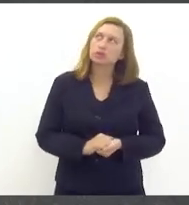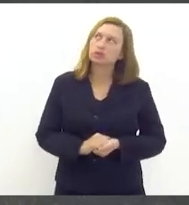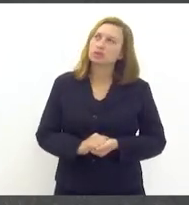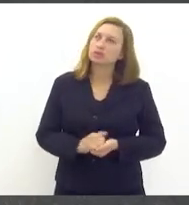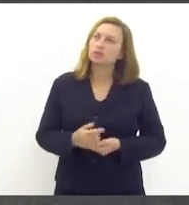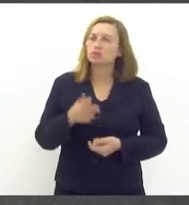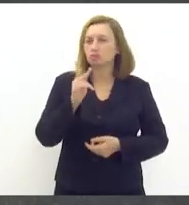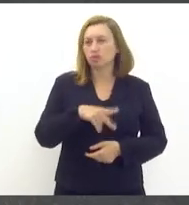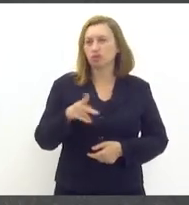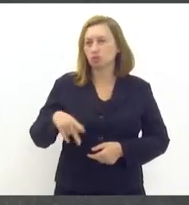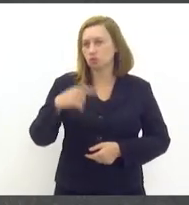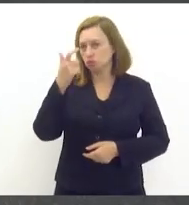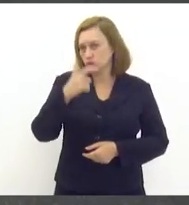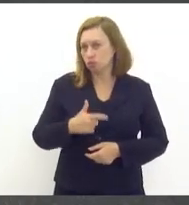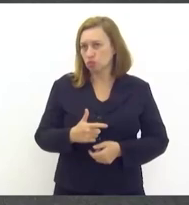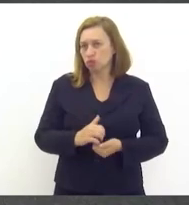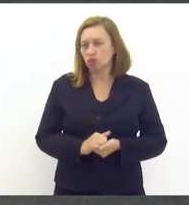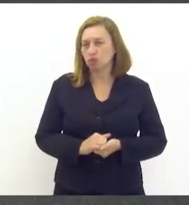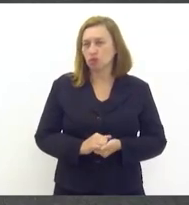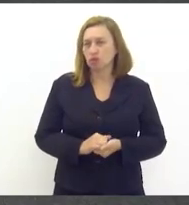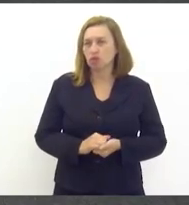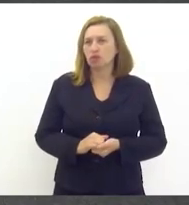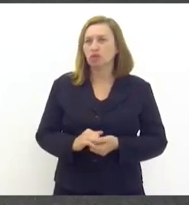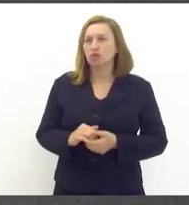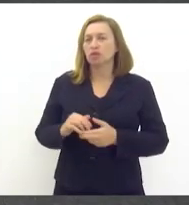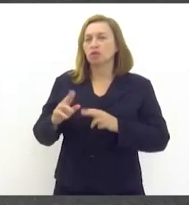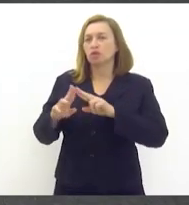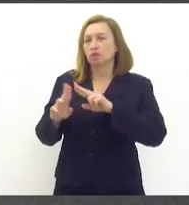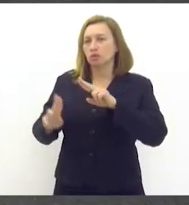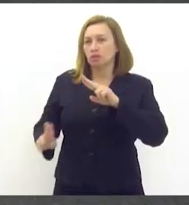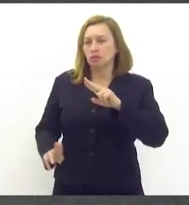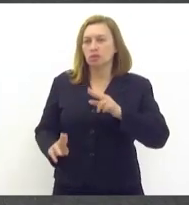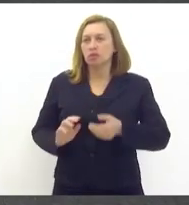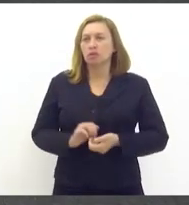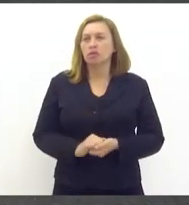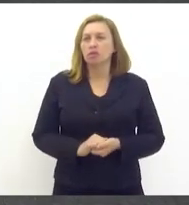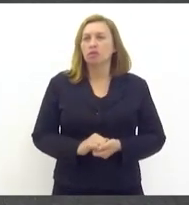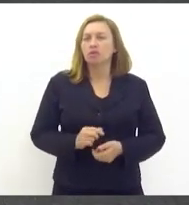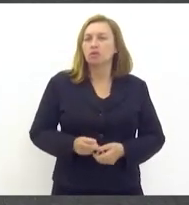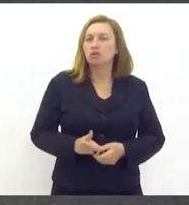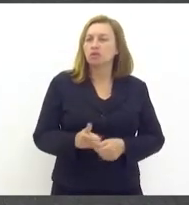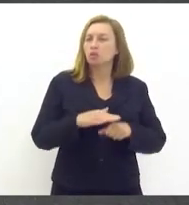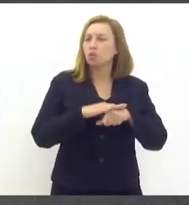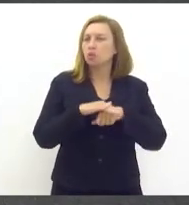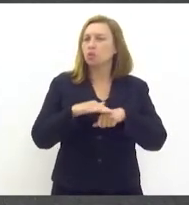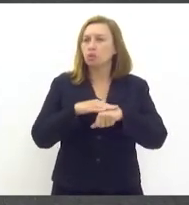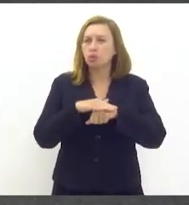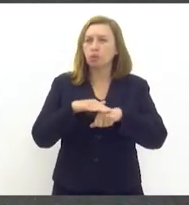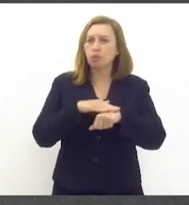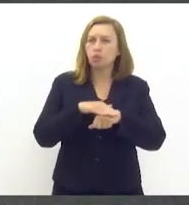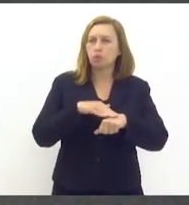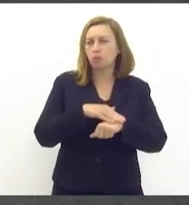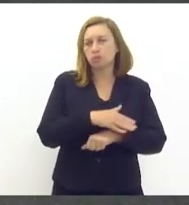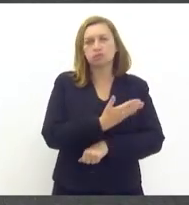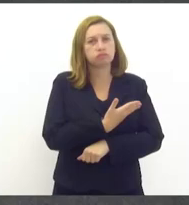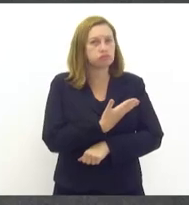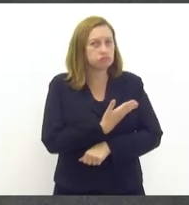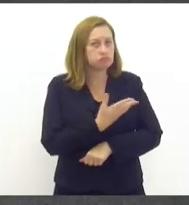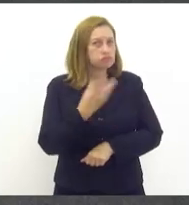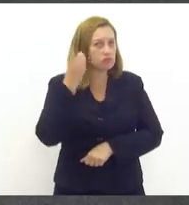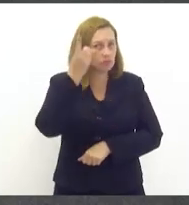professor da UFRJ Eu Sempre converso com meus colegas